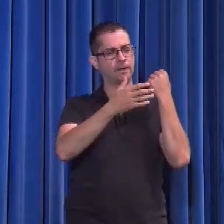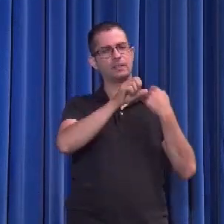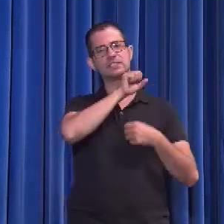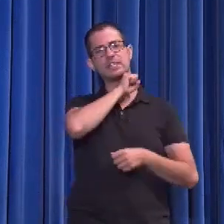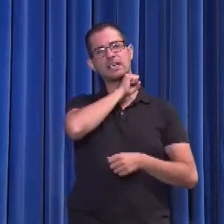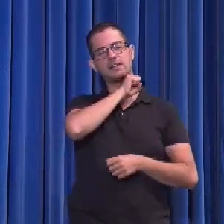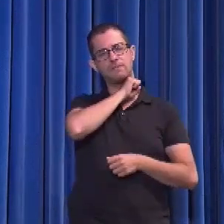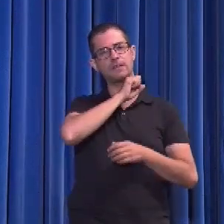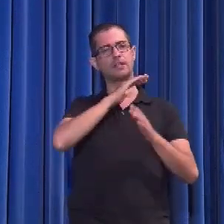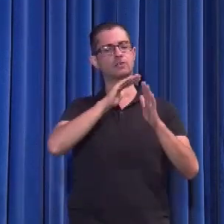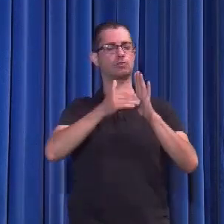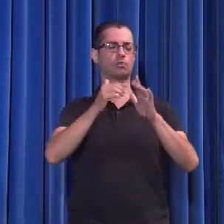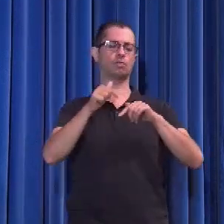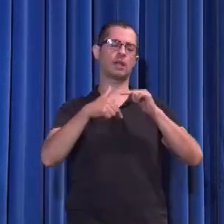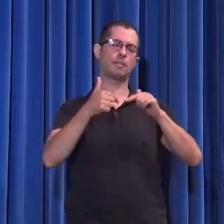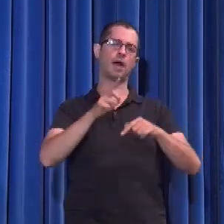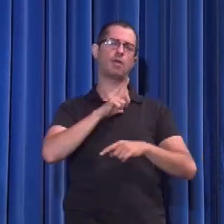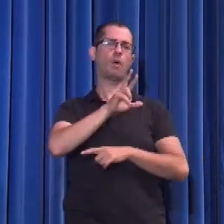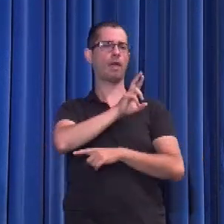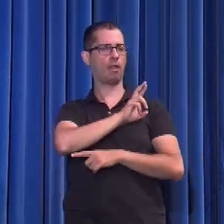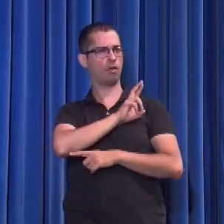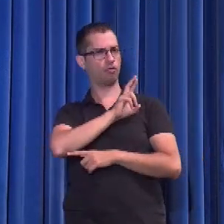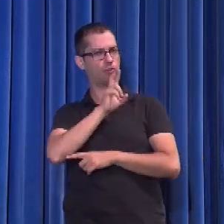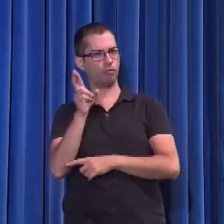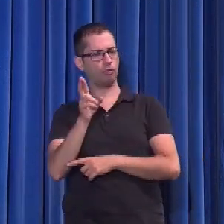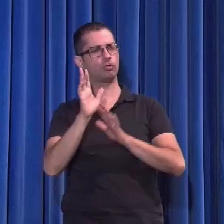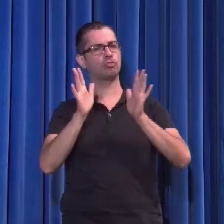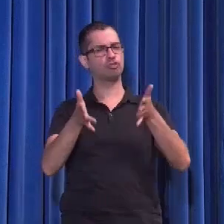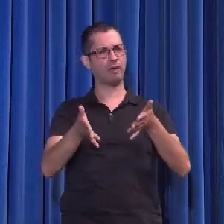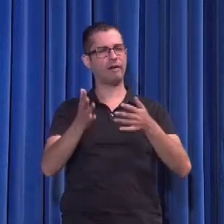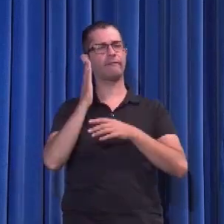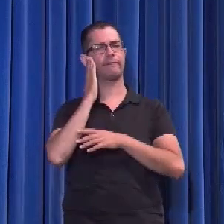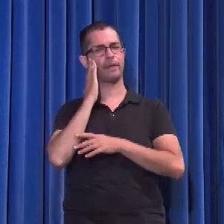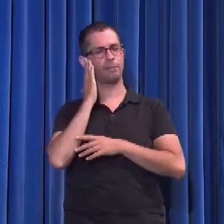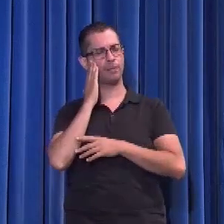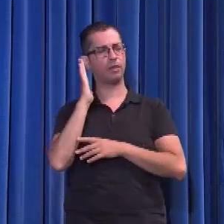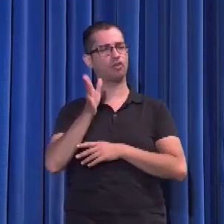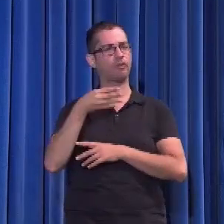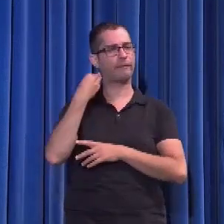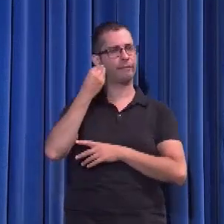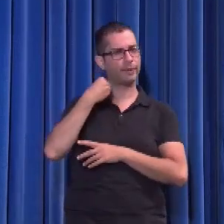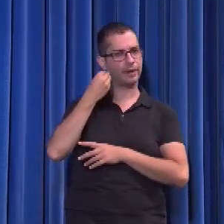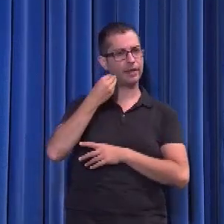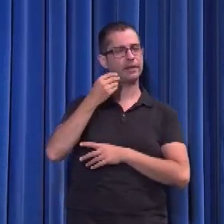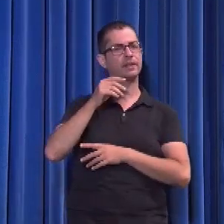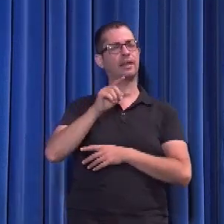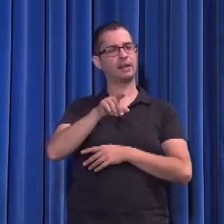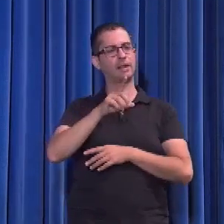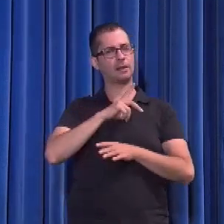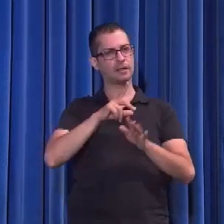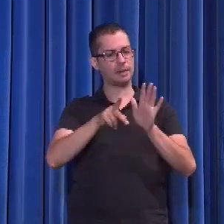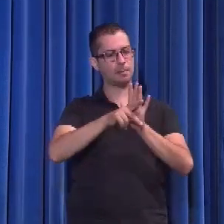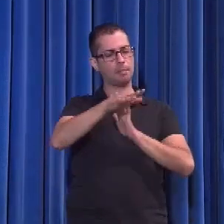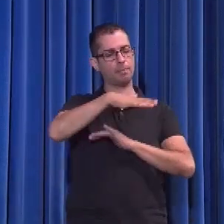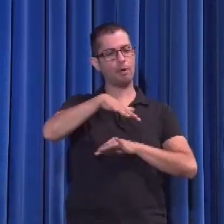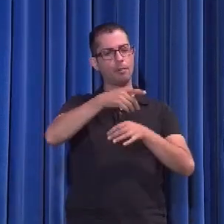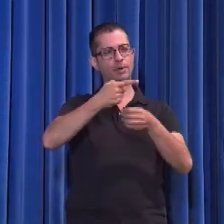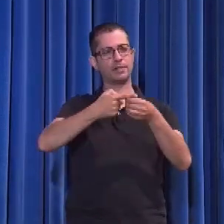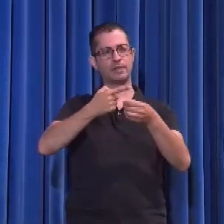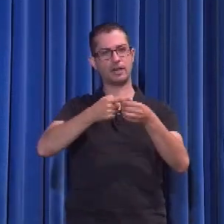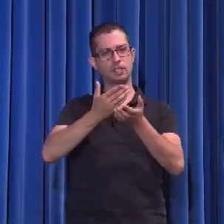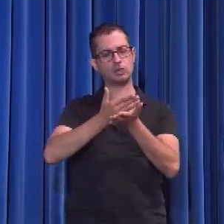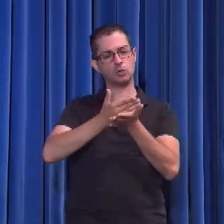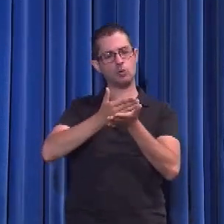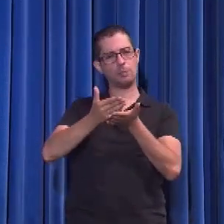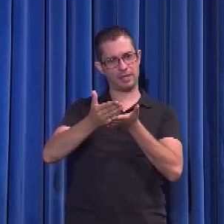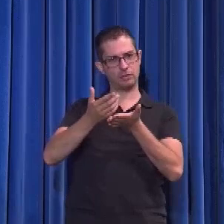religioso, o discurso religioso. Ele também, sendo da cidade de Anatote, logo nos primeiros versículos nós